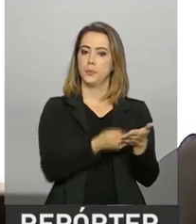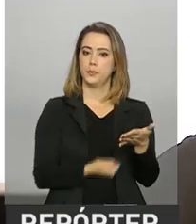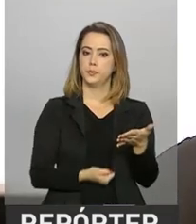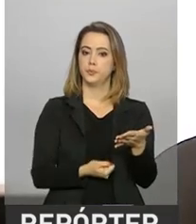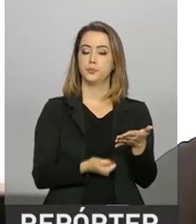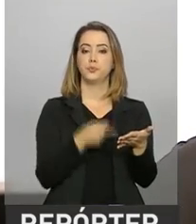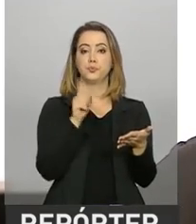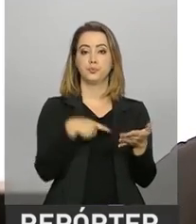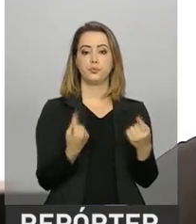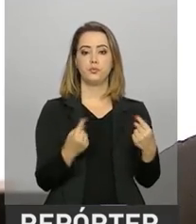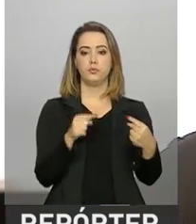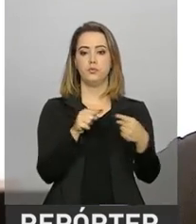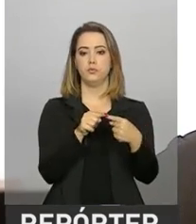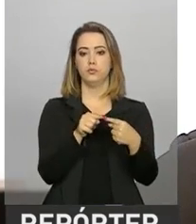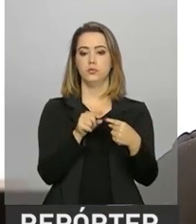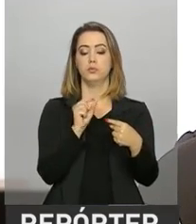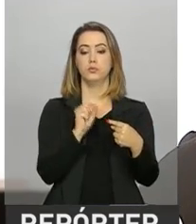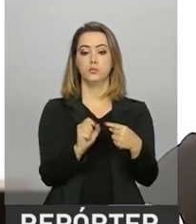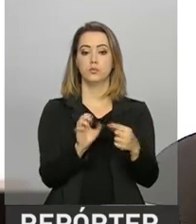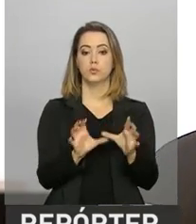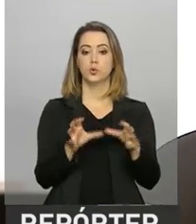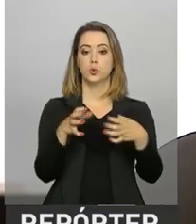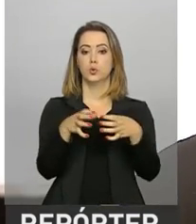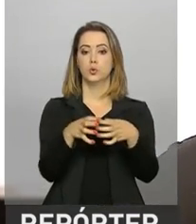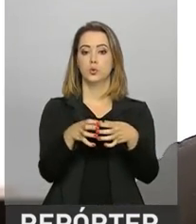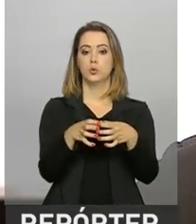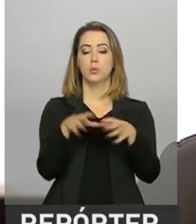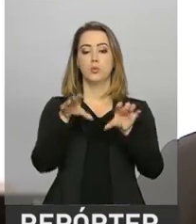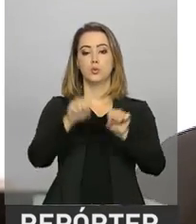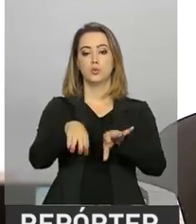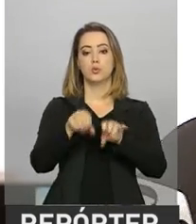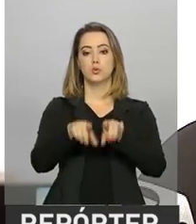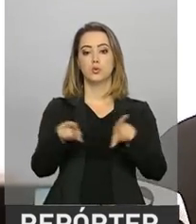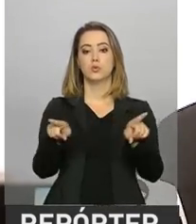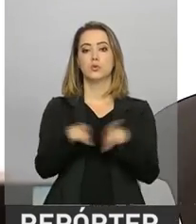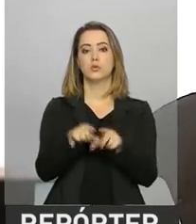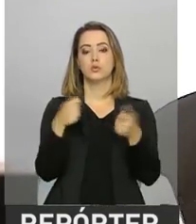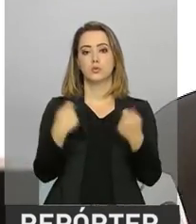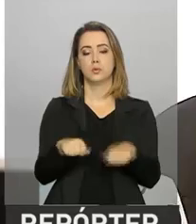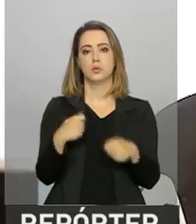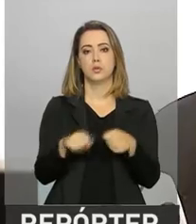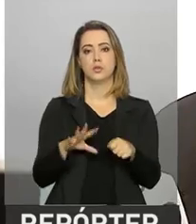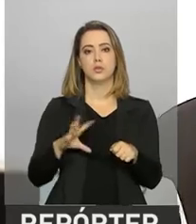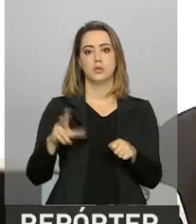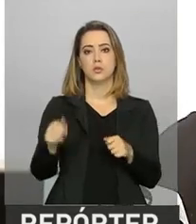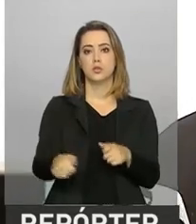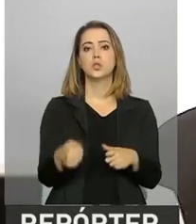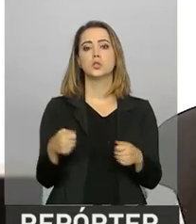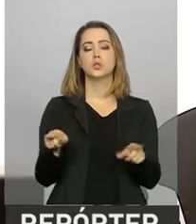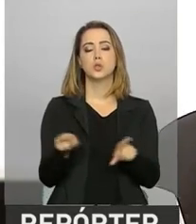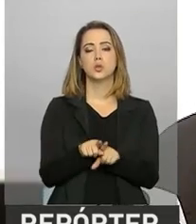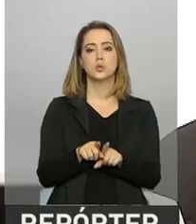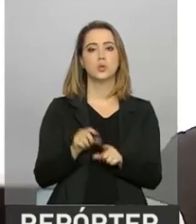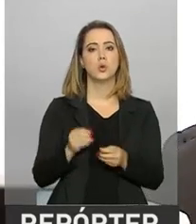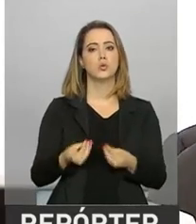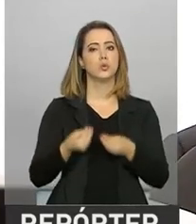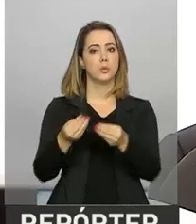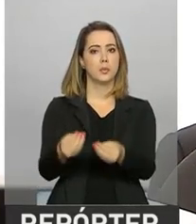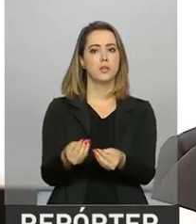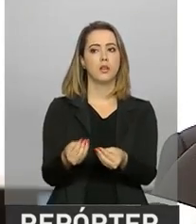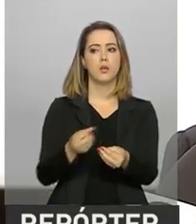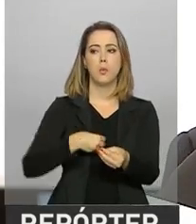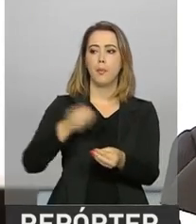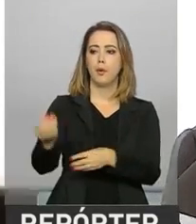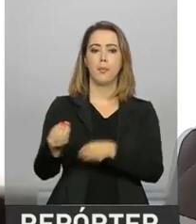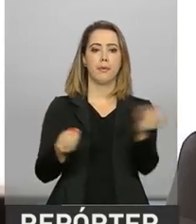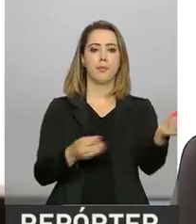É focada principalmente na área educacional e existe todo um processo para dar vazão